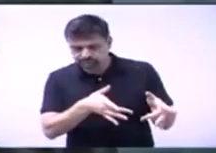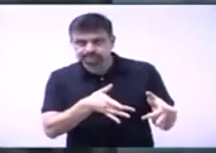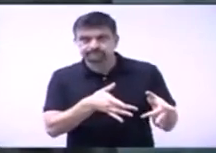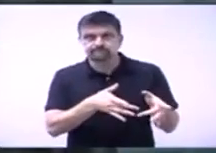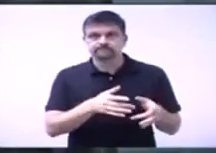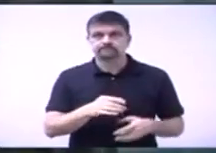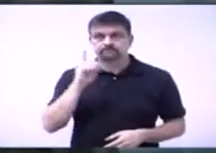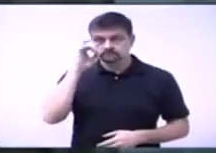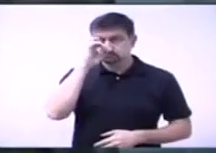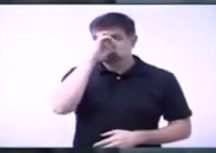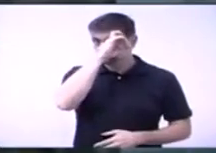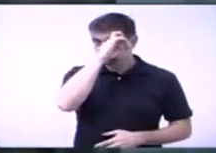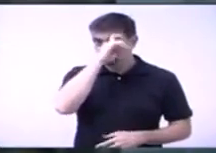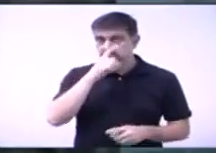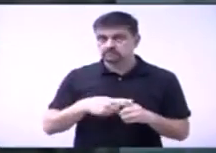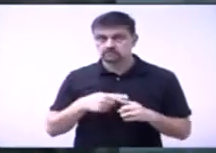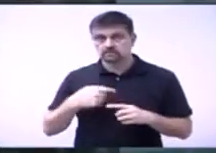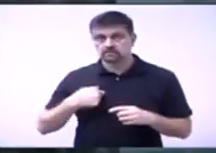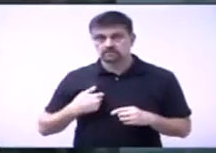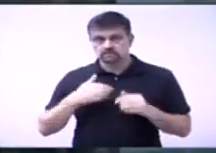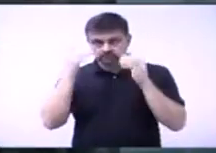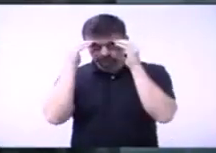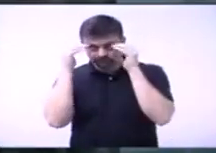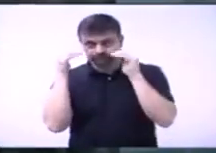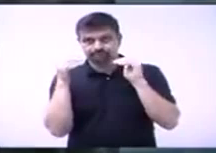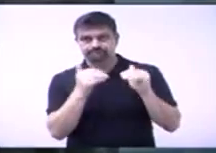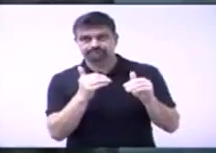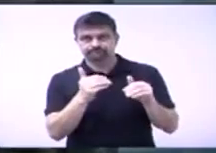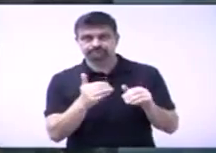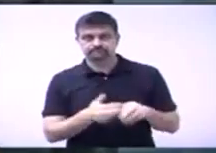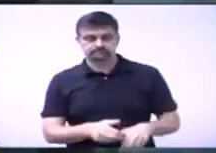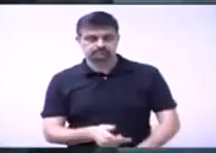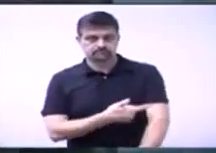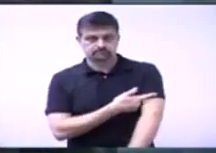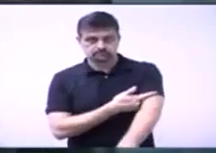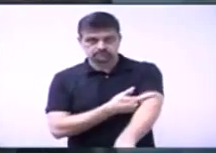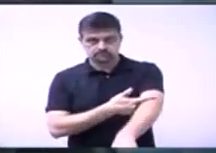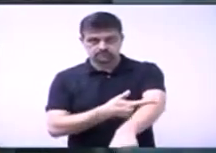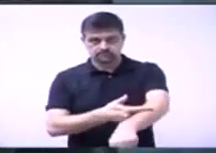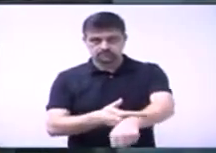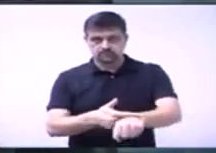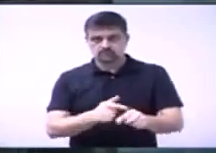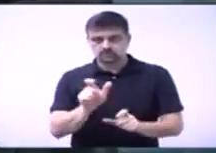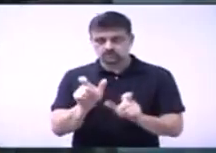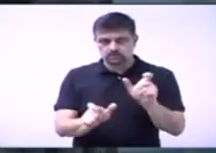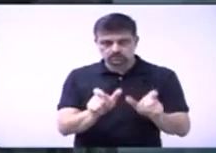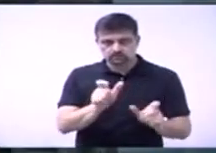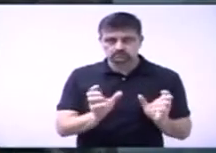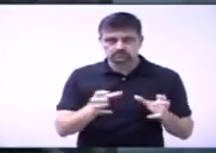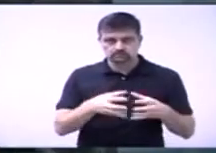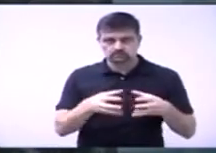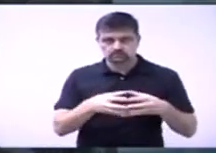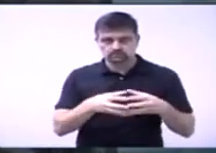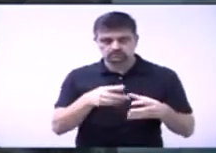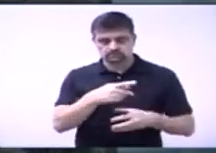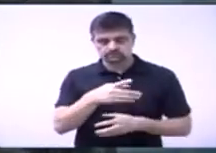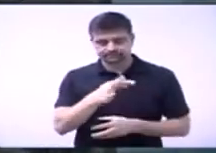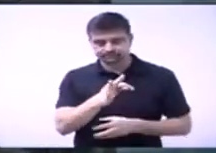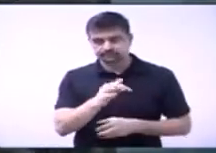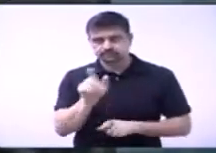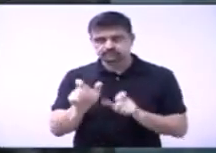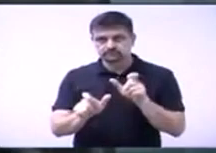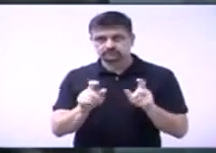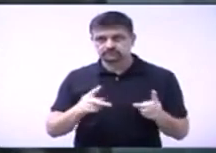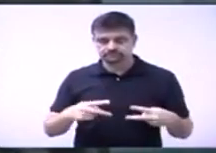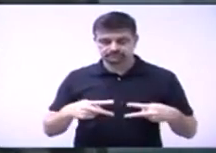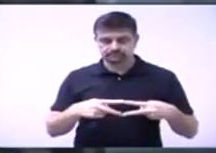principalmente pelo respeito que tenho a todos os militantes do Partido dos Trabalhadores de Paulínia,